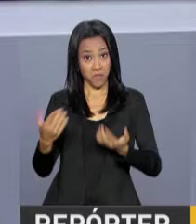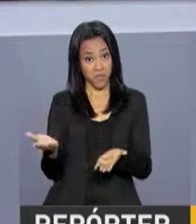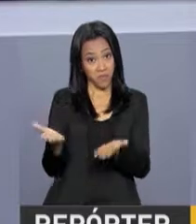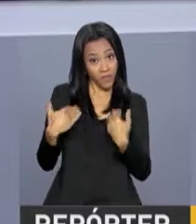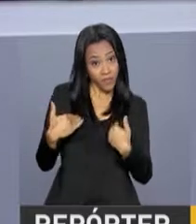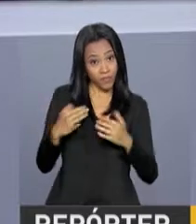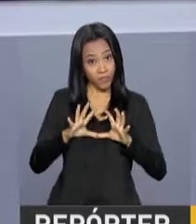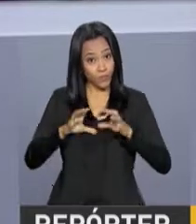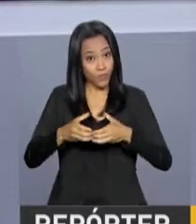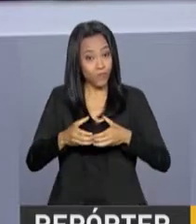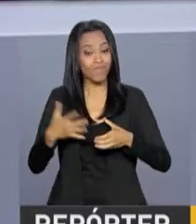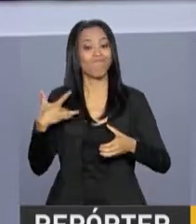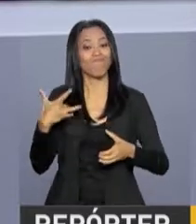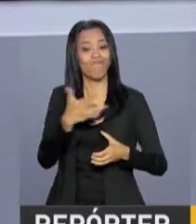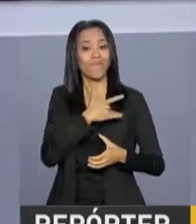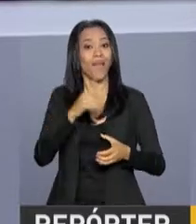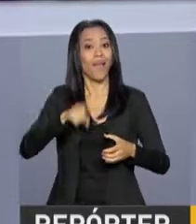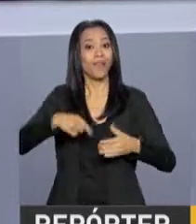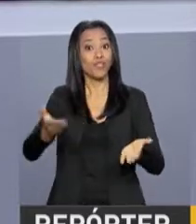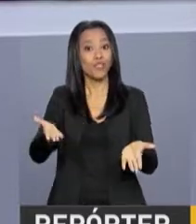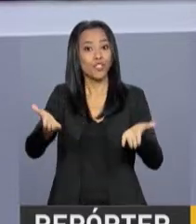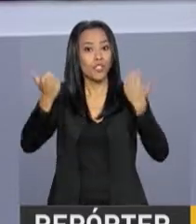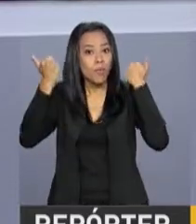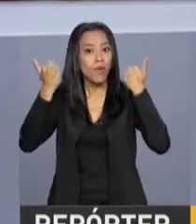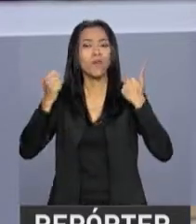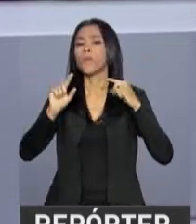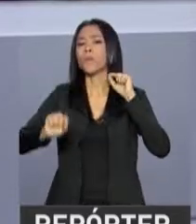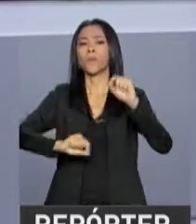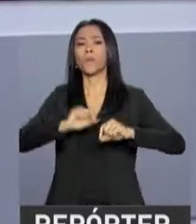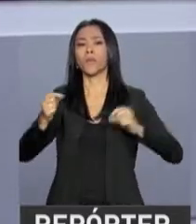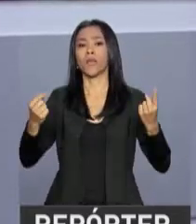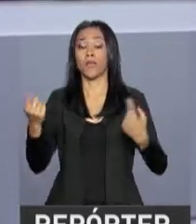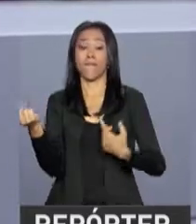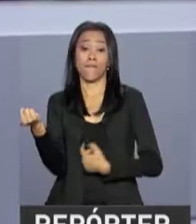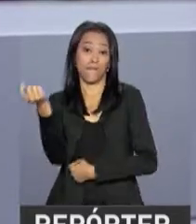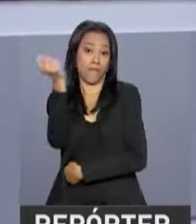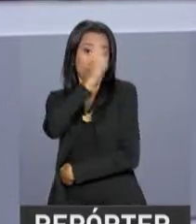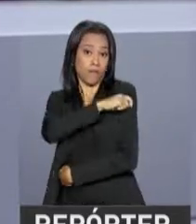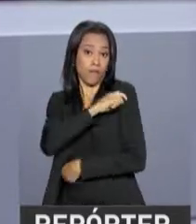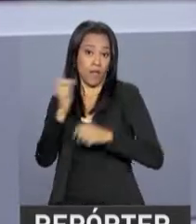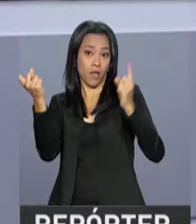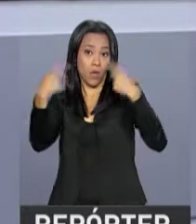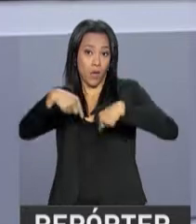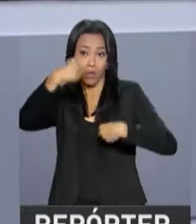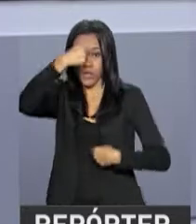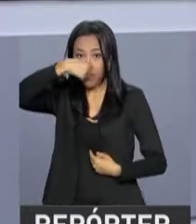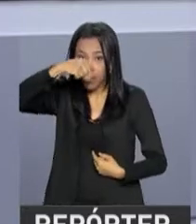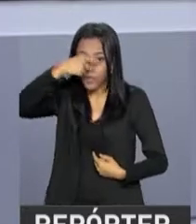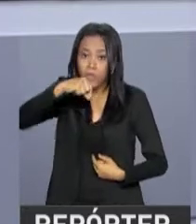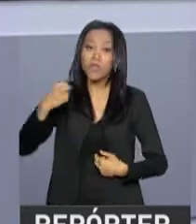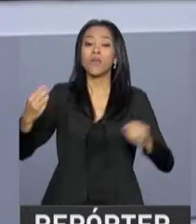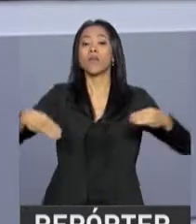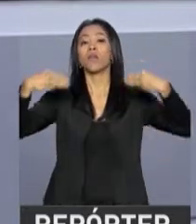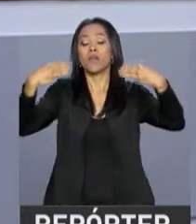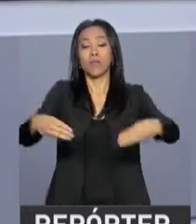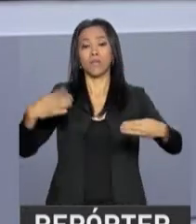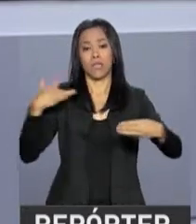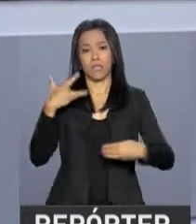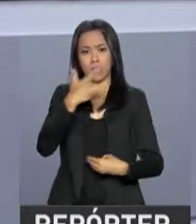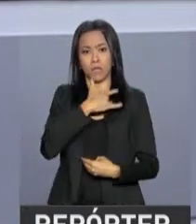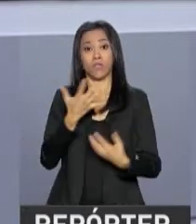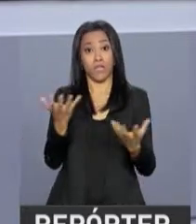saúde esse é o chamado da campanha de vacinação contra a gripe o ministério da saúde quer convocar mais de